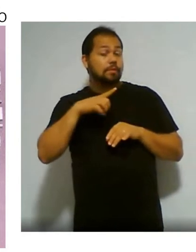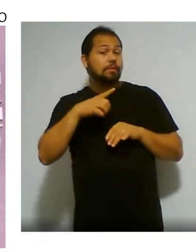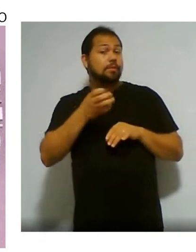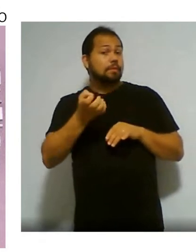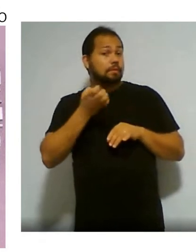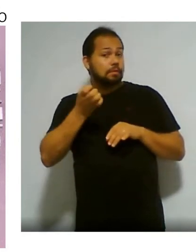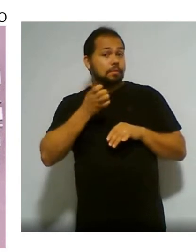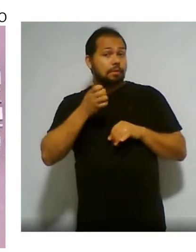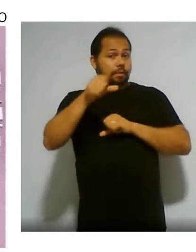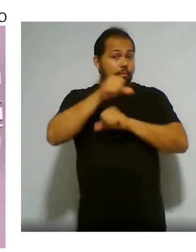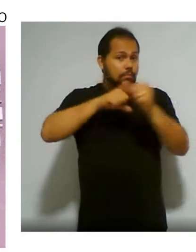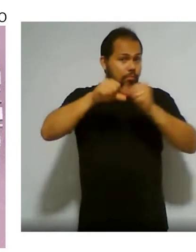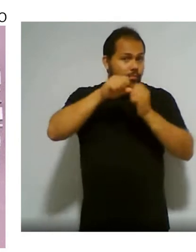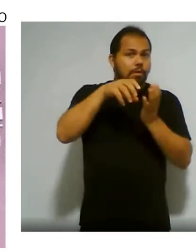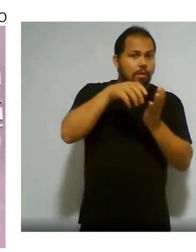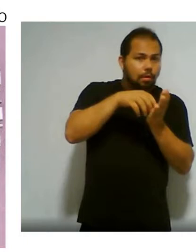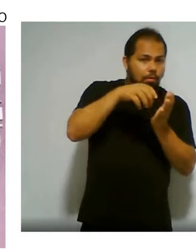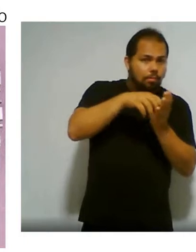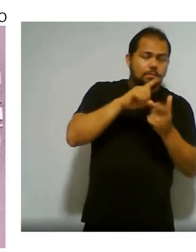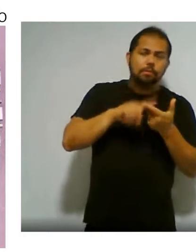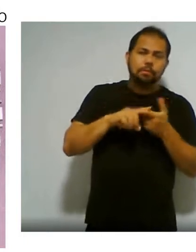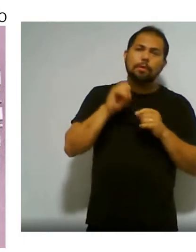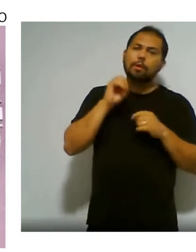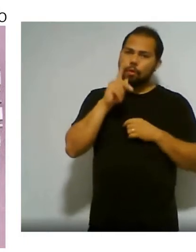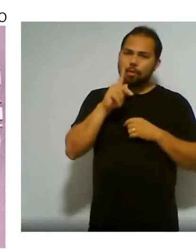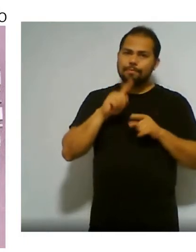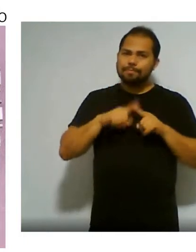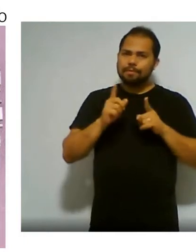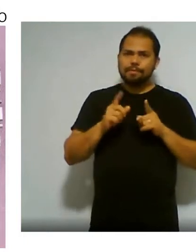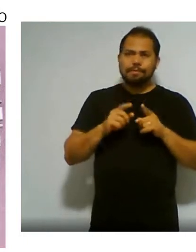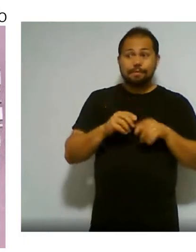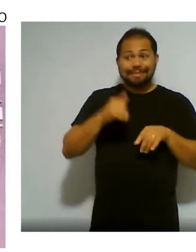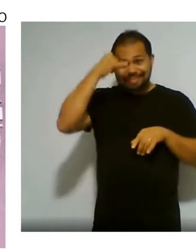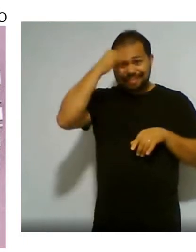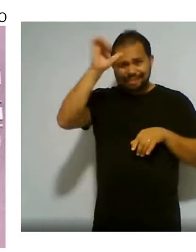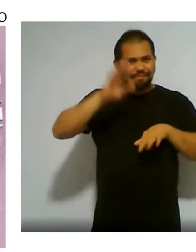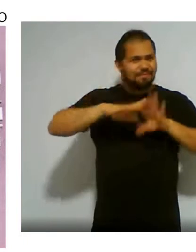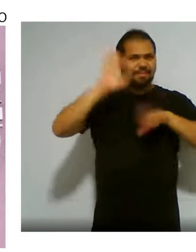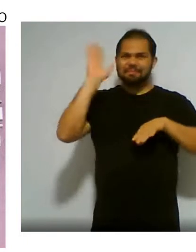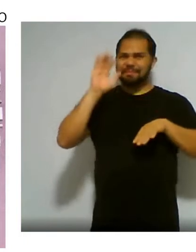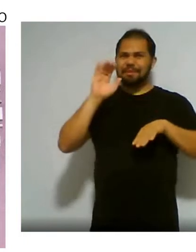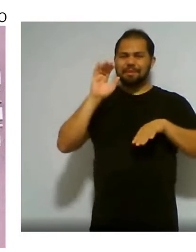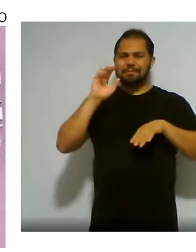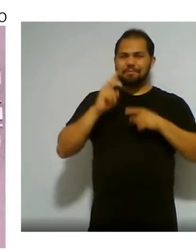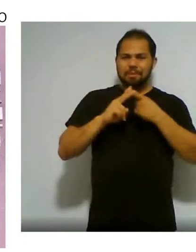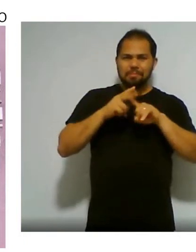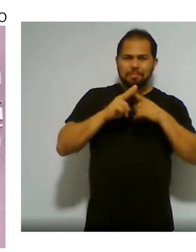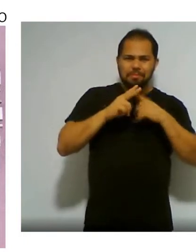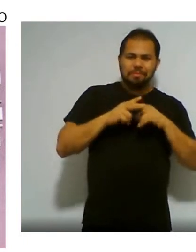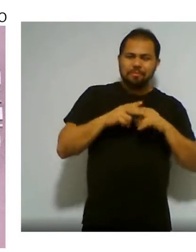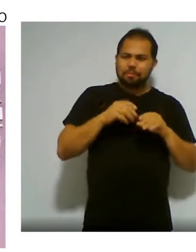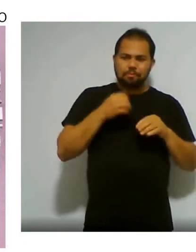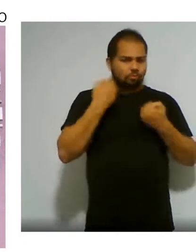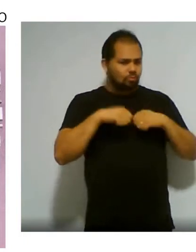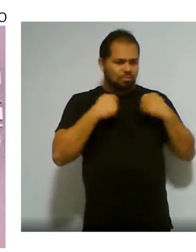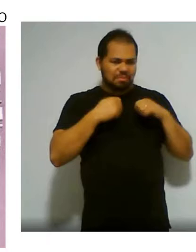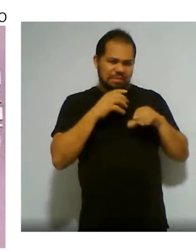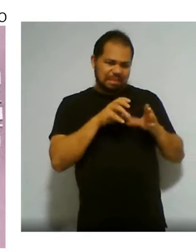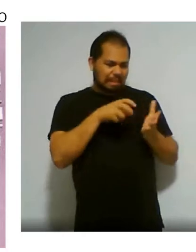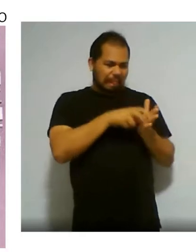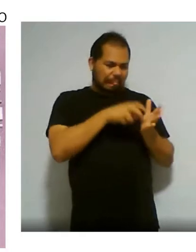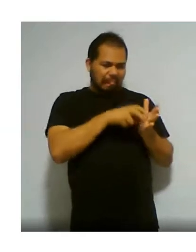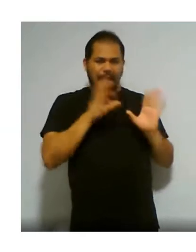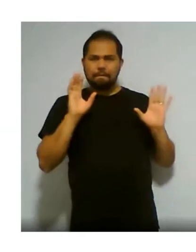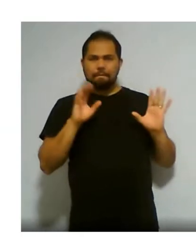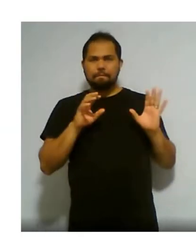cara daí, para evitar esse tipo de prejuízo, né? Ele cair da nossa mão, a gente arranhar, enfim, dar um choque nele, eletrostático, alguma coisa do